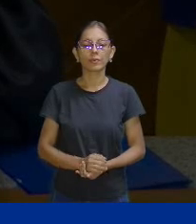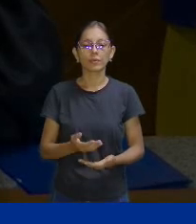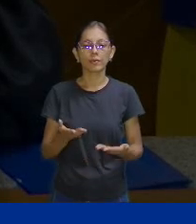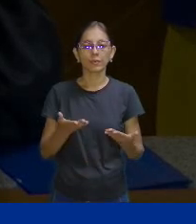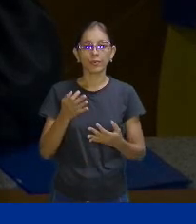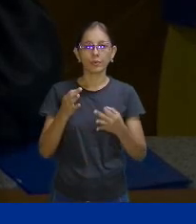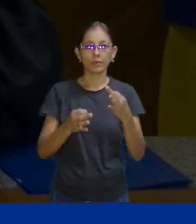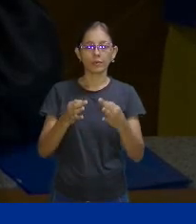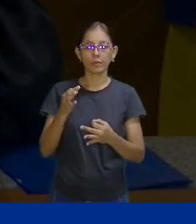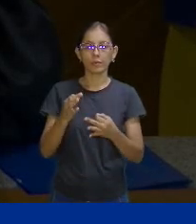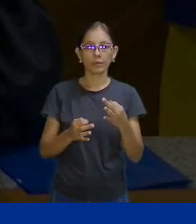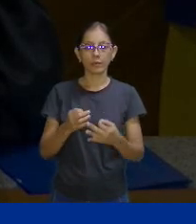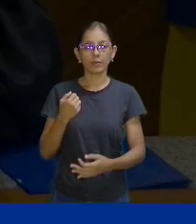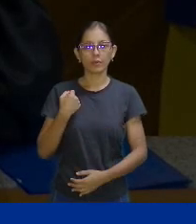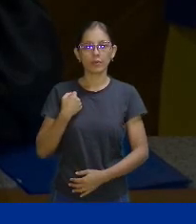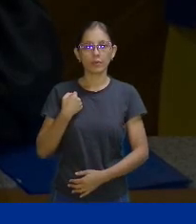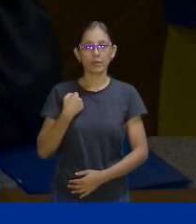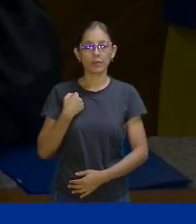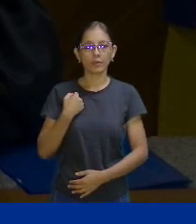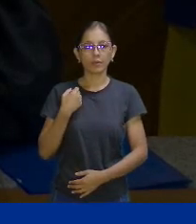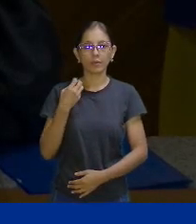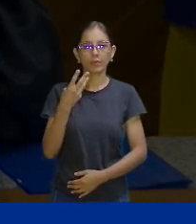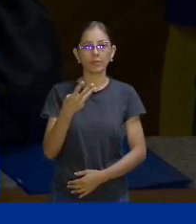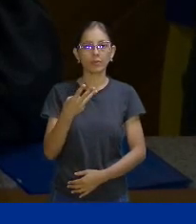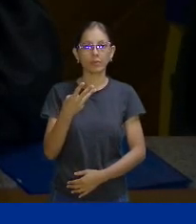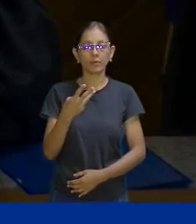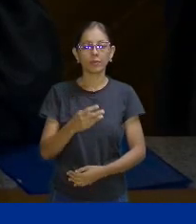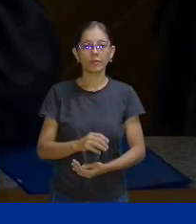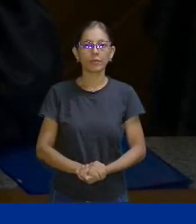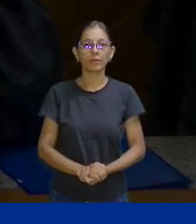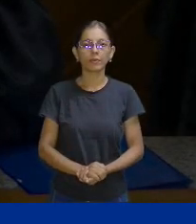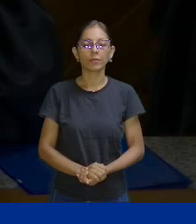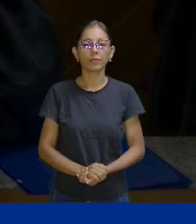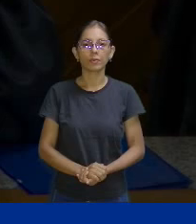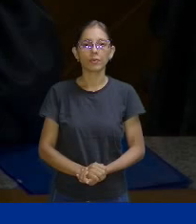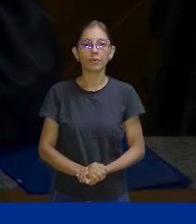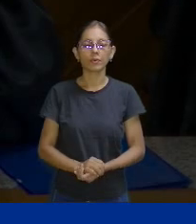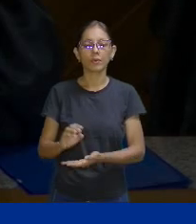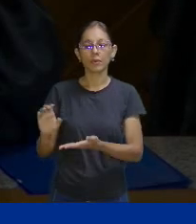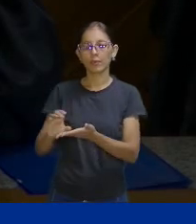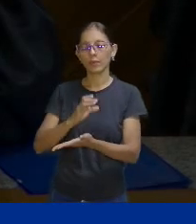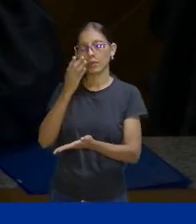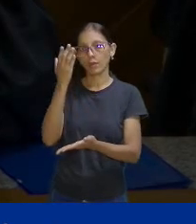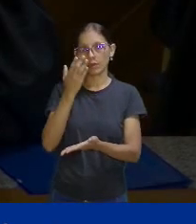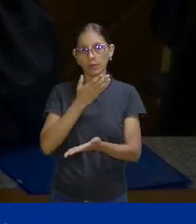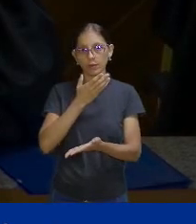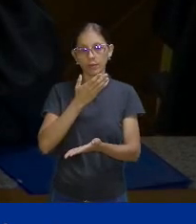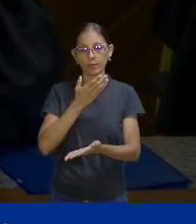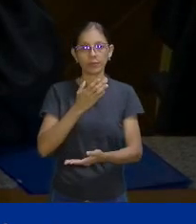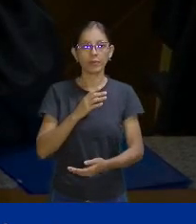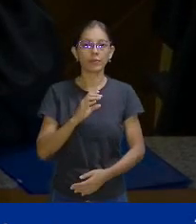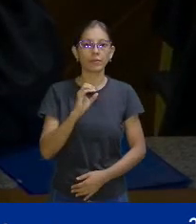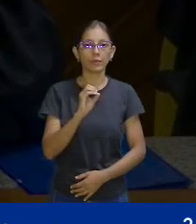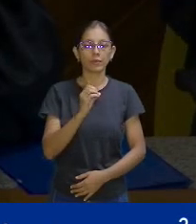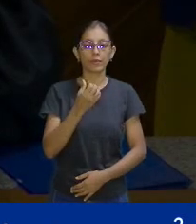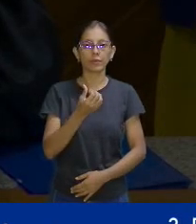Julgamento, o número 3 da pauta, prestação de contas eleitorais, número